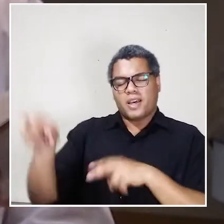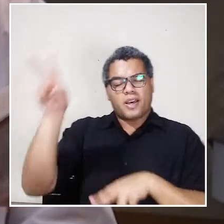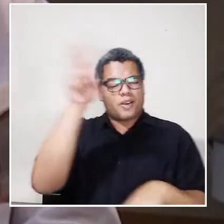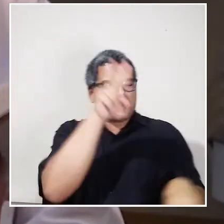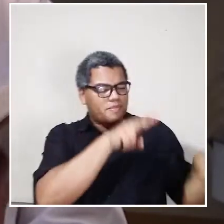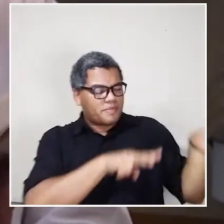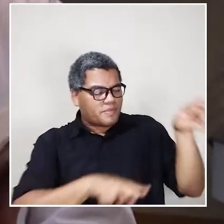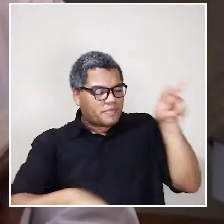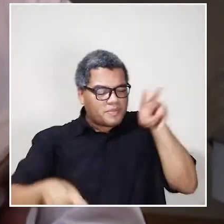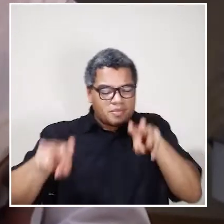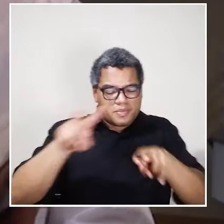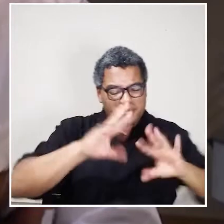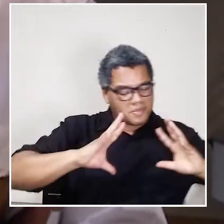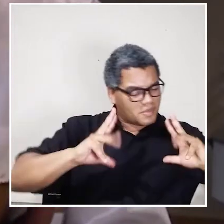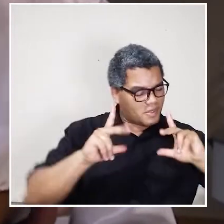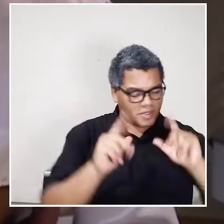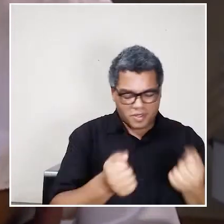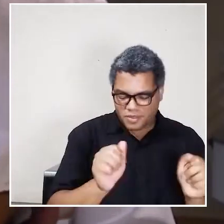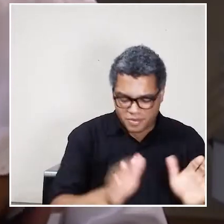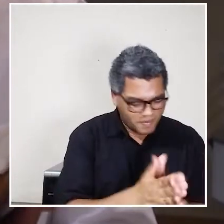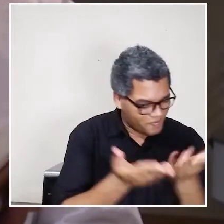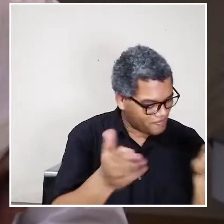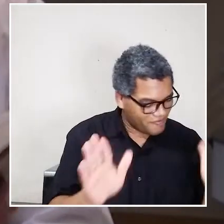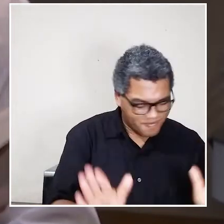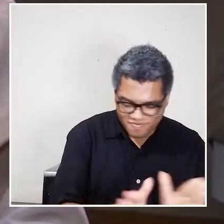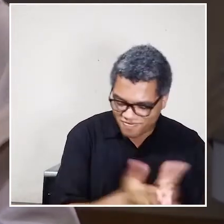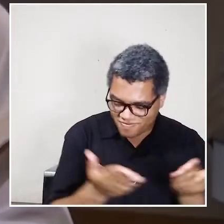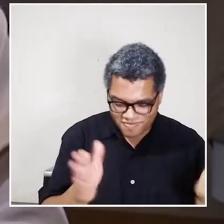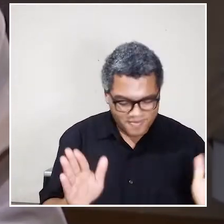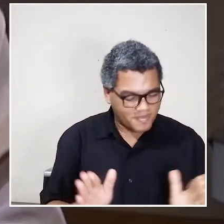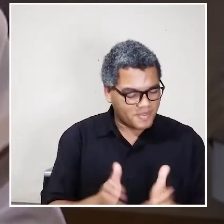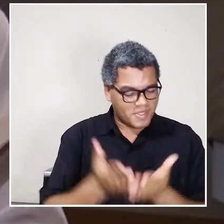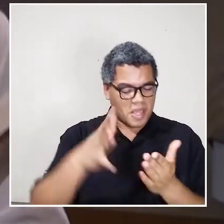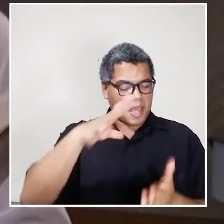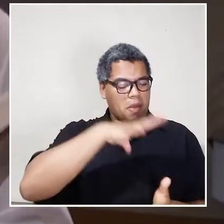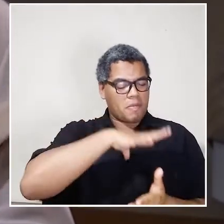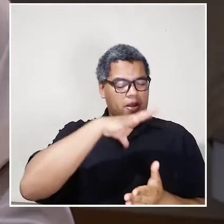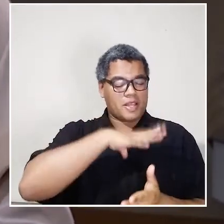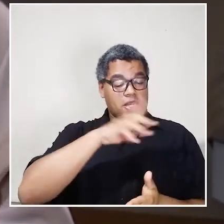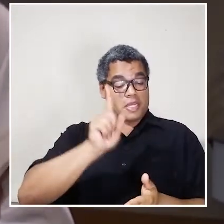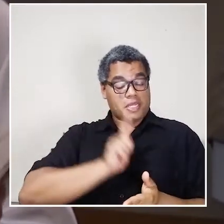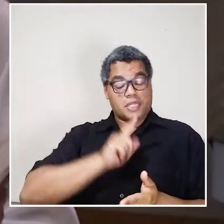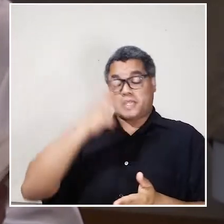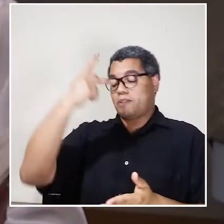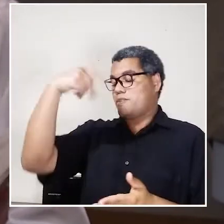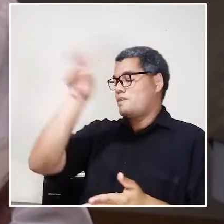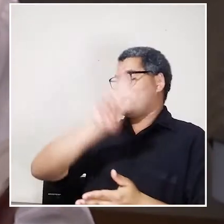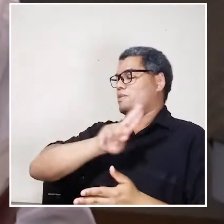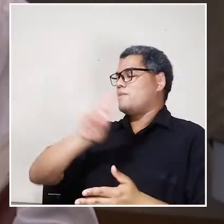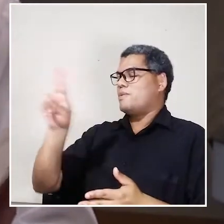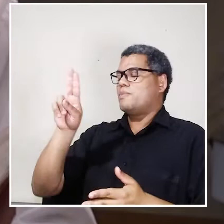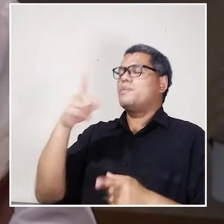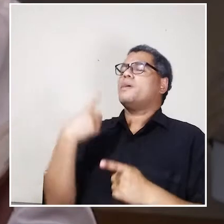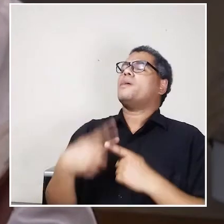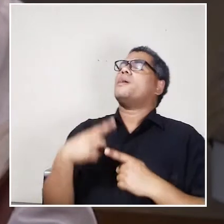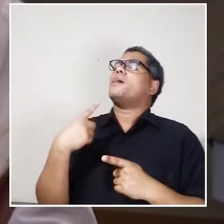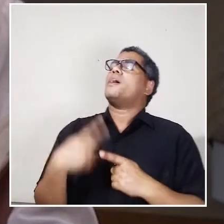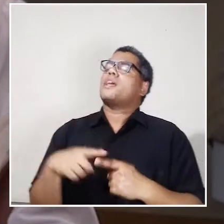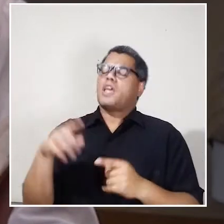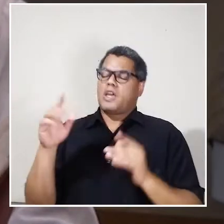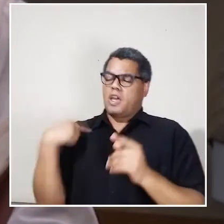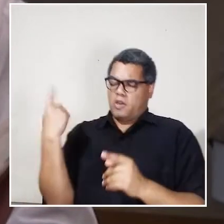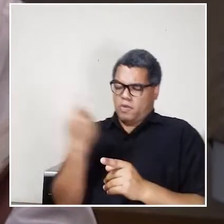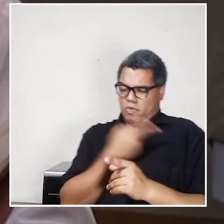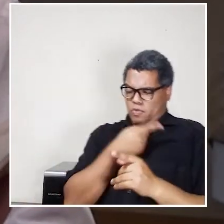Abre os olhos e olha para a nossa desolação e para a cidade que é chamada pelo teu nome, porque